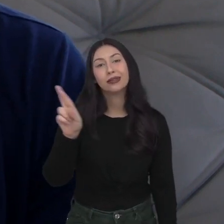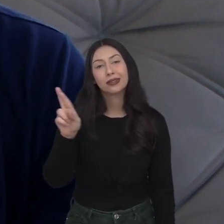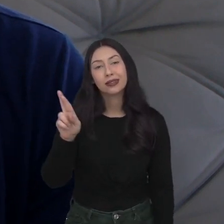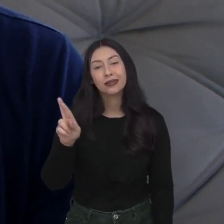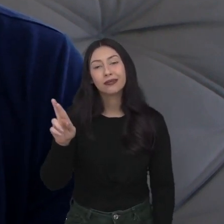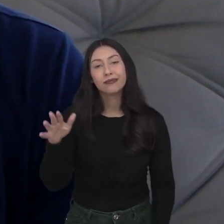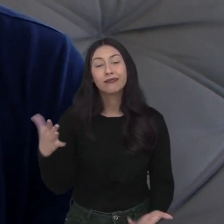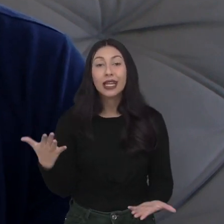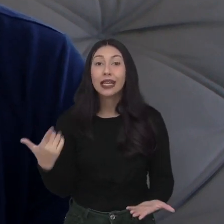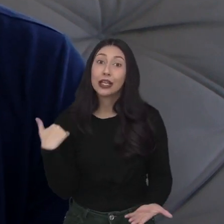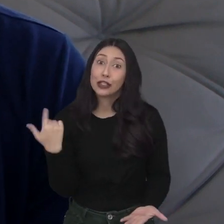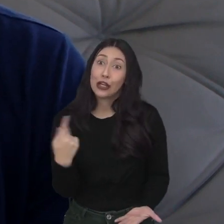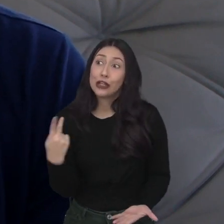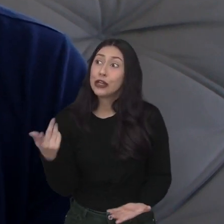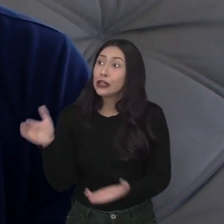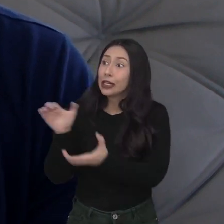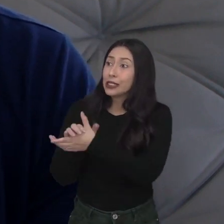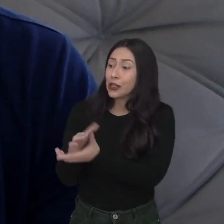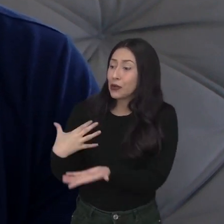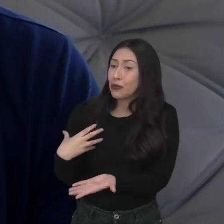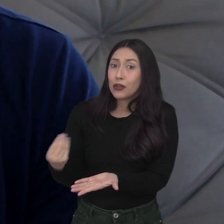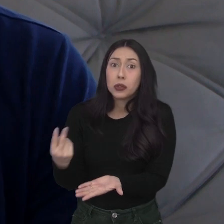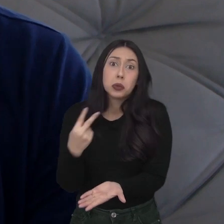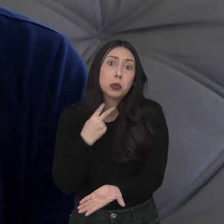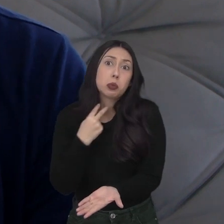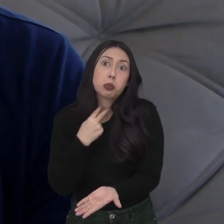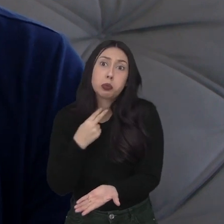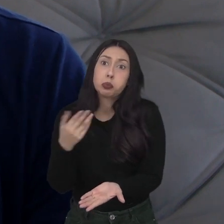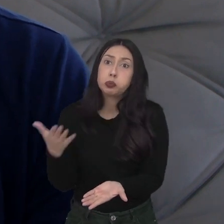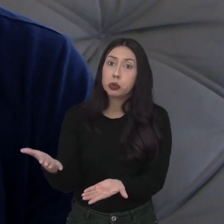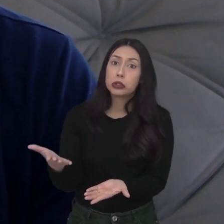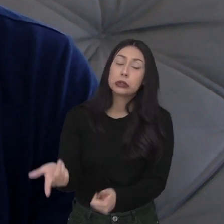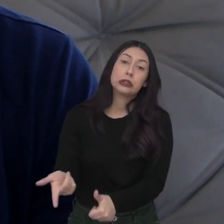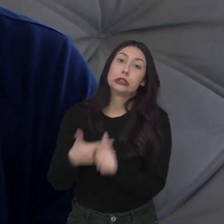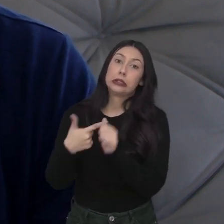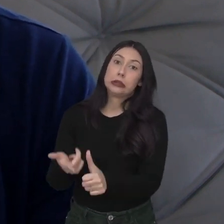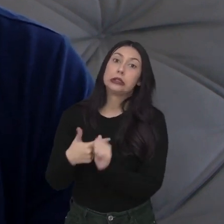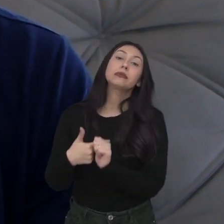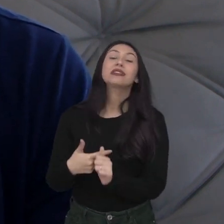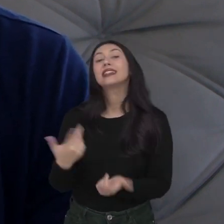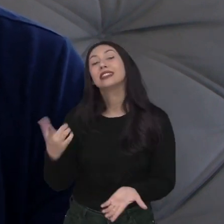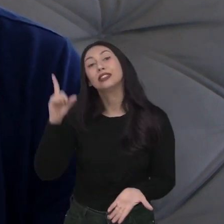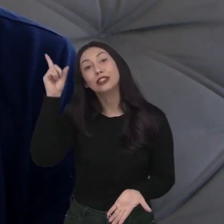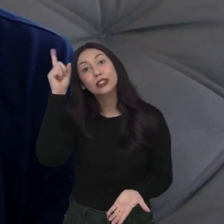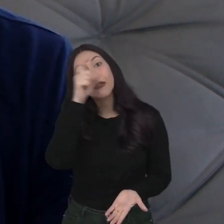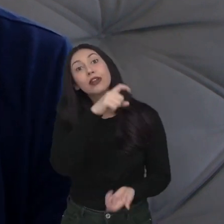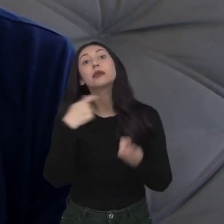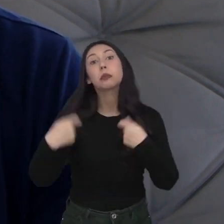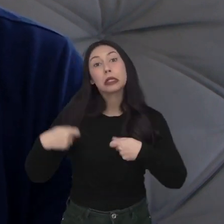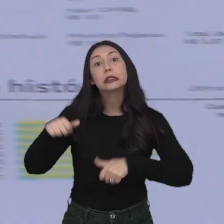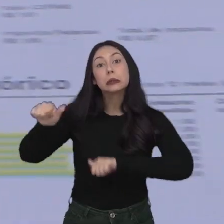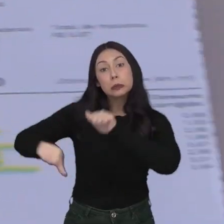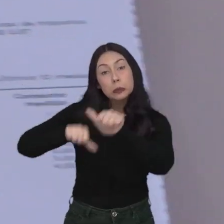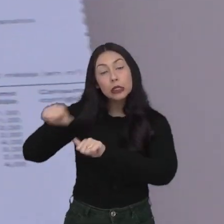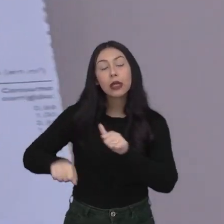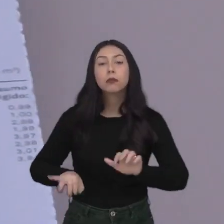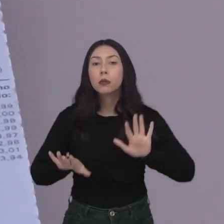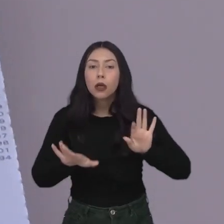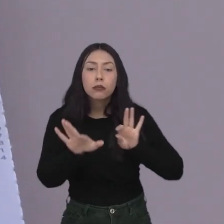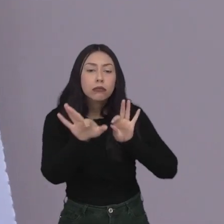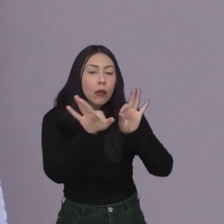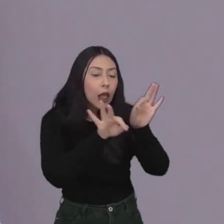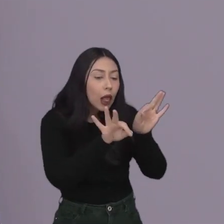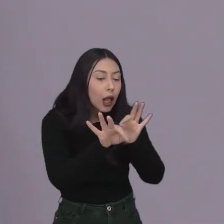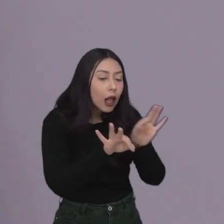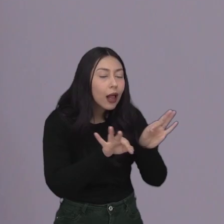a gente, com o filho casado e com o filho pequeno, a gente falou, não dá, essa situação não tá legal, a gente precisa mudar. Depois de